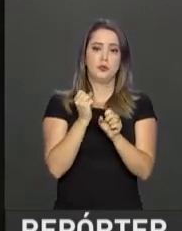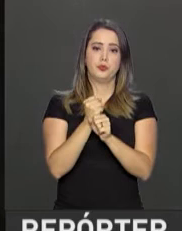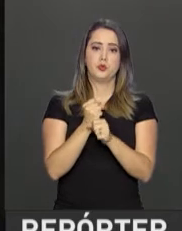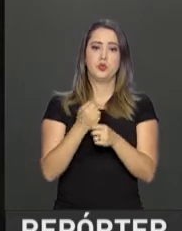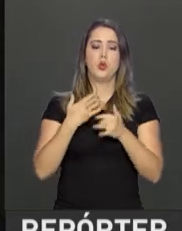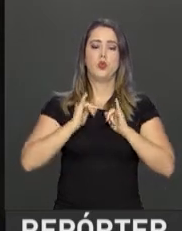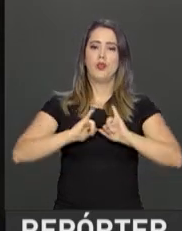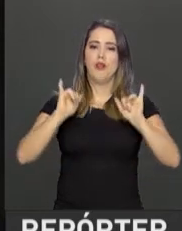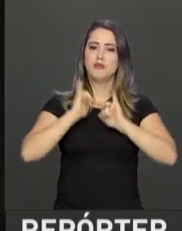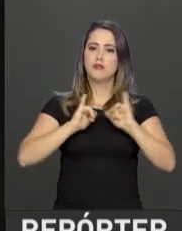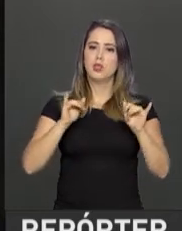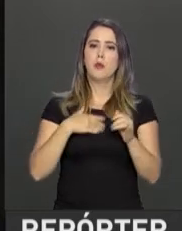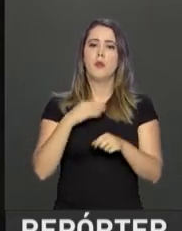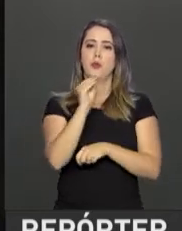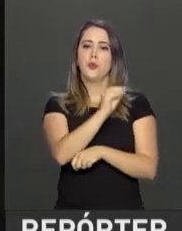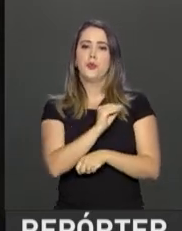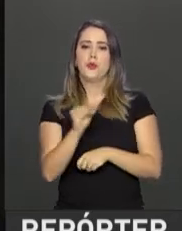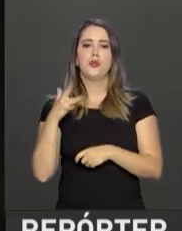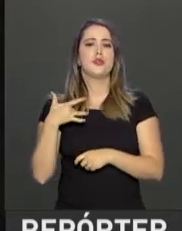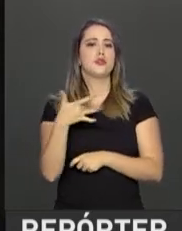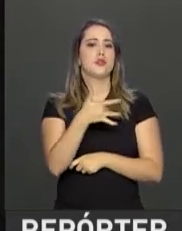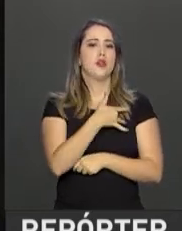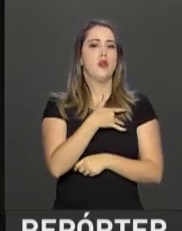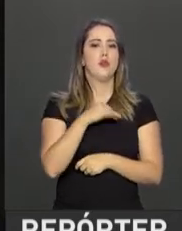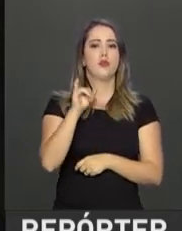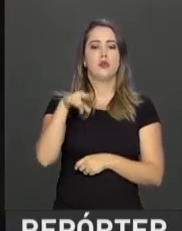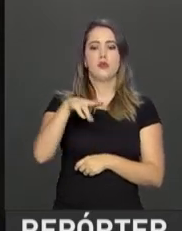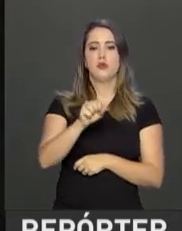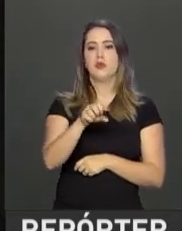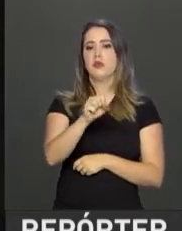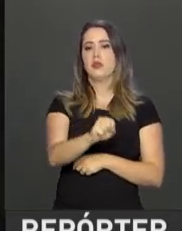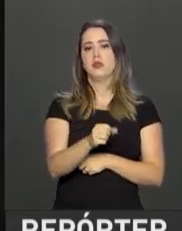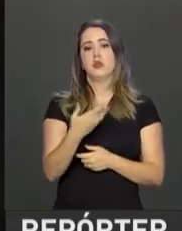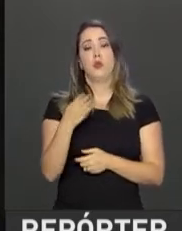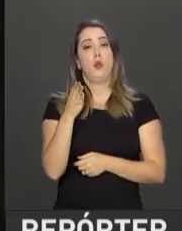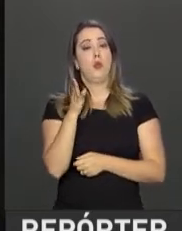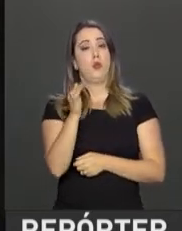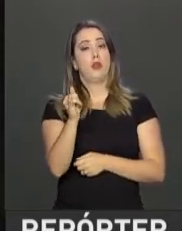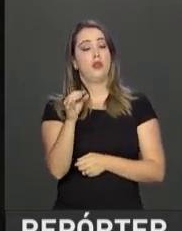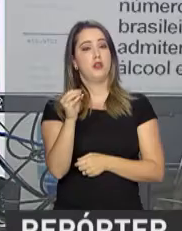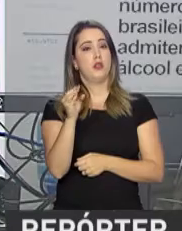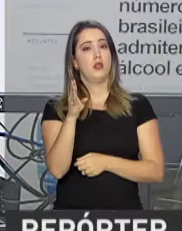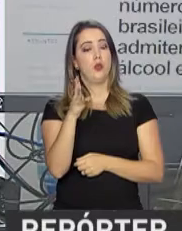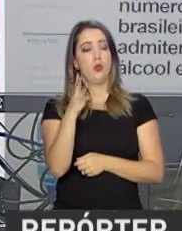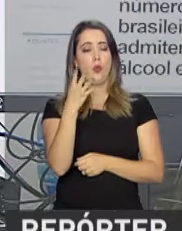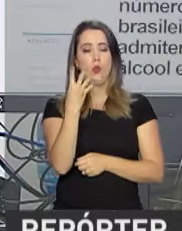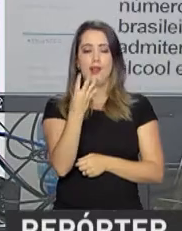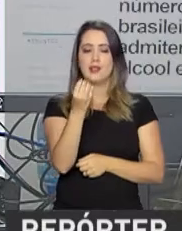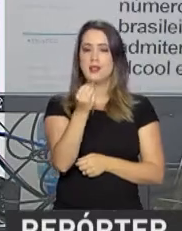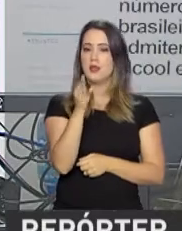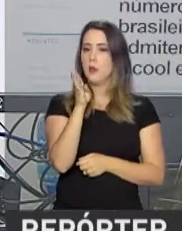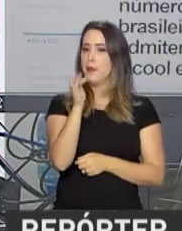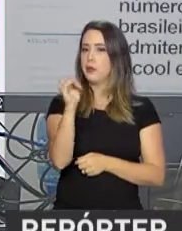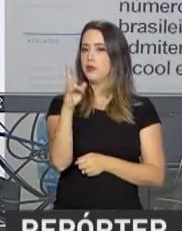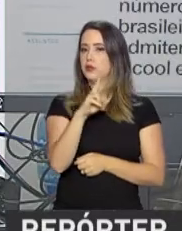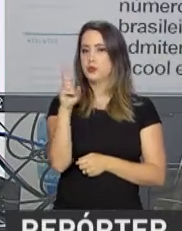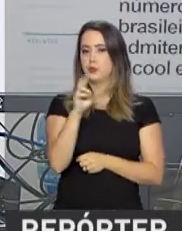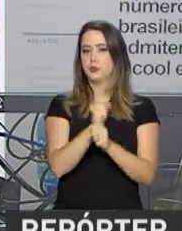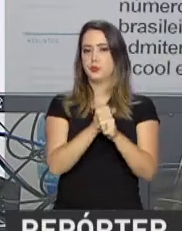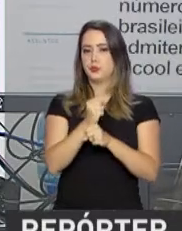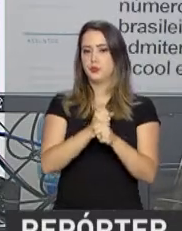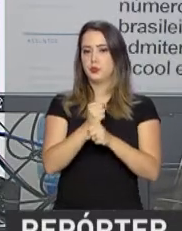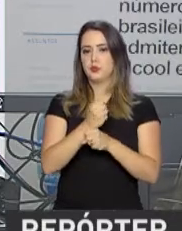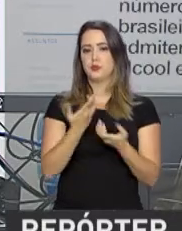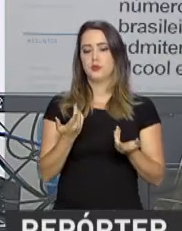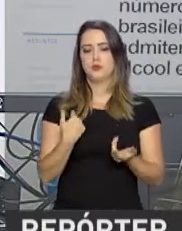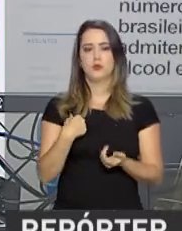e previdência o cigarro custa para o governo quase 40 bilhões de reais por ano essa desconstrução também do cigarro como